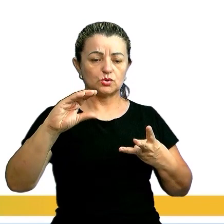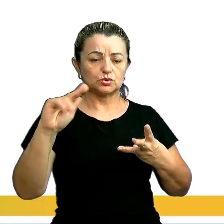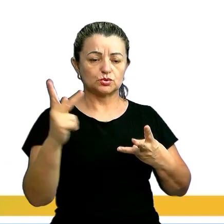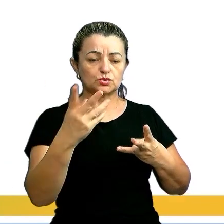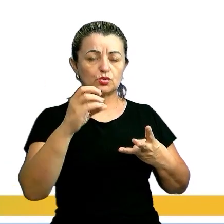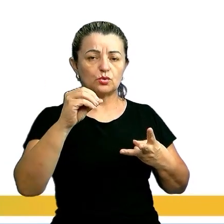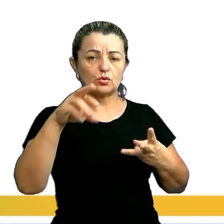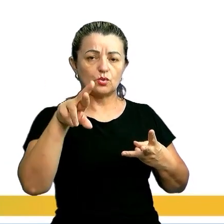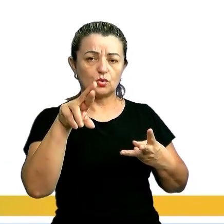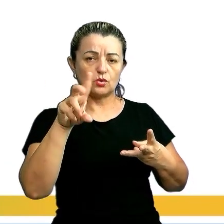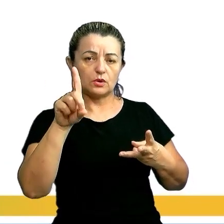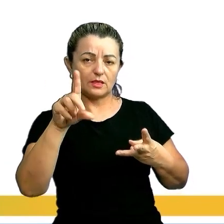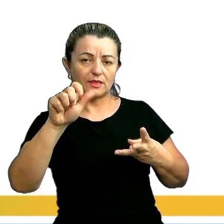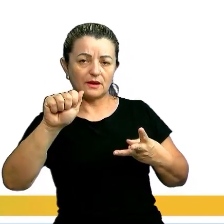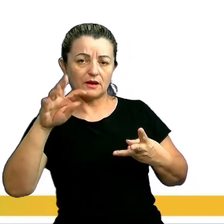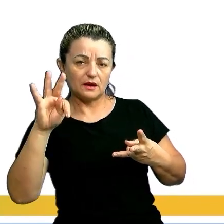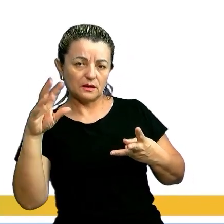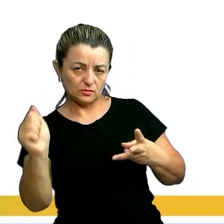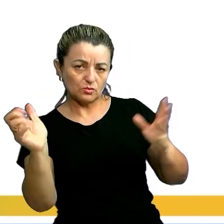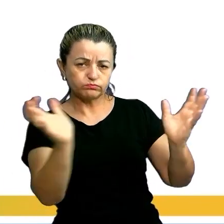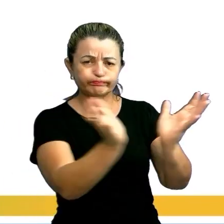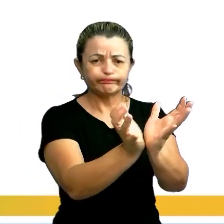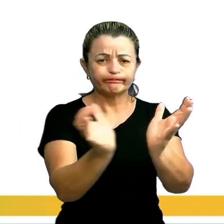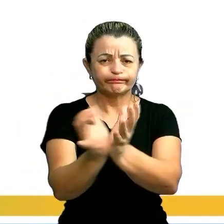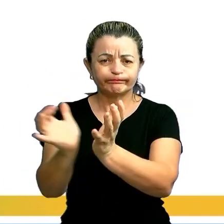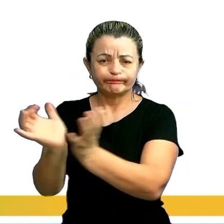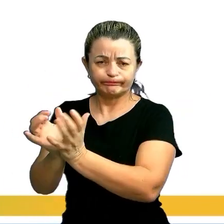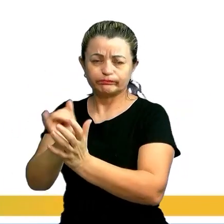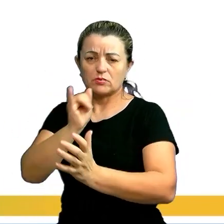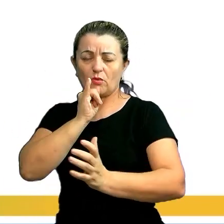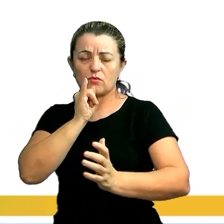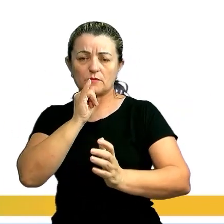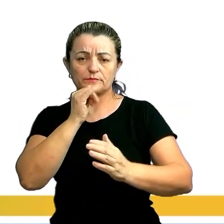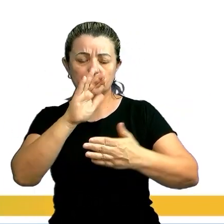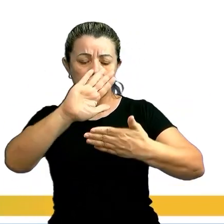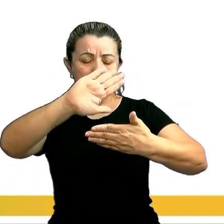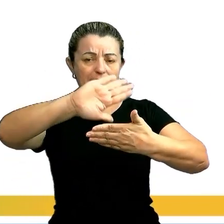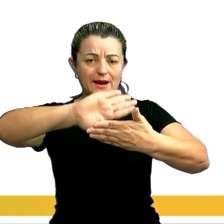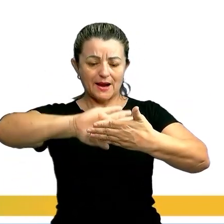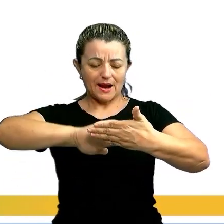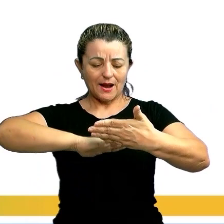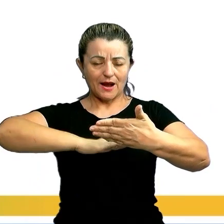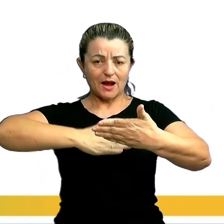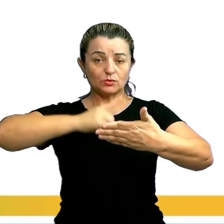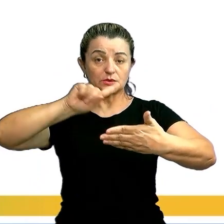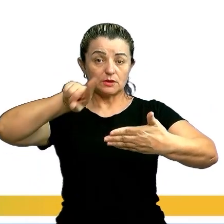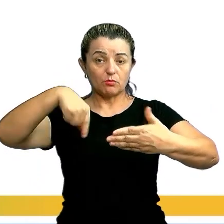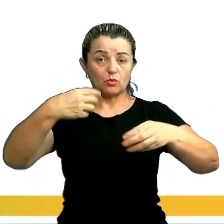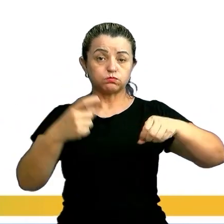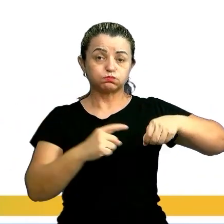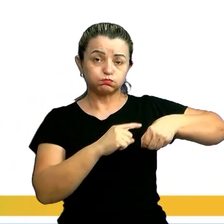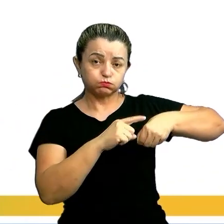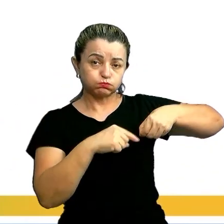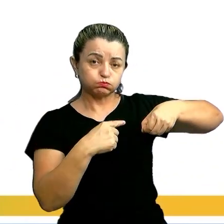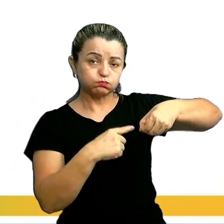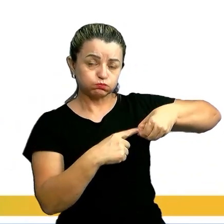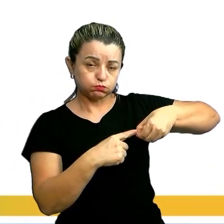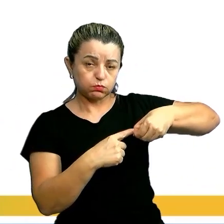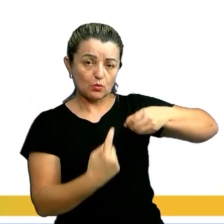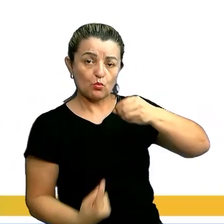Não. E letra E. A cauda pós-anal é característica que une